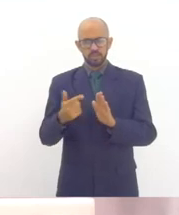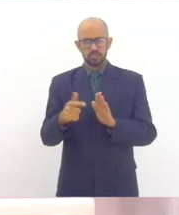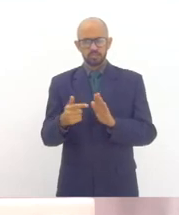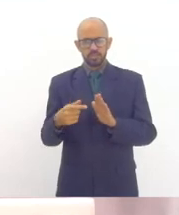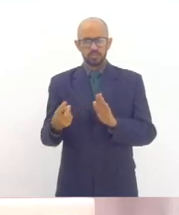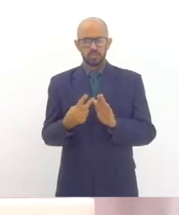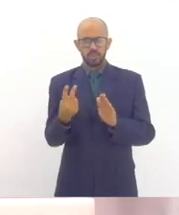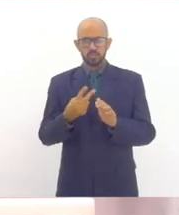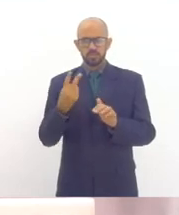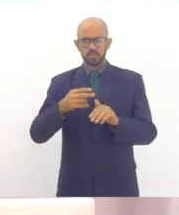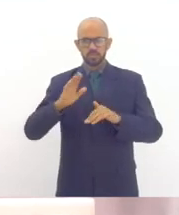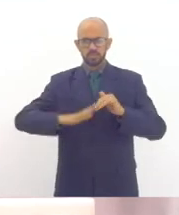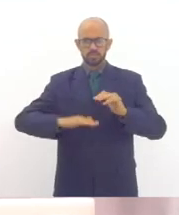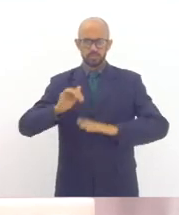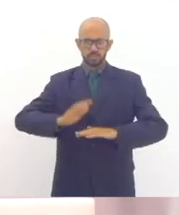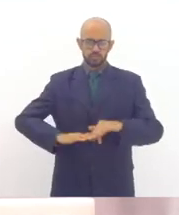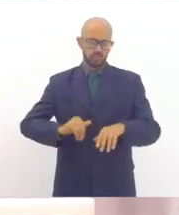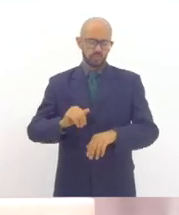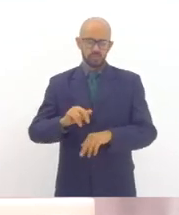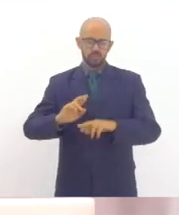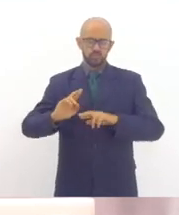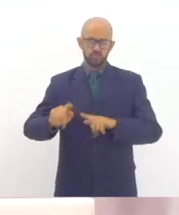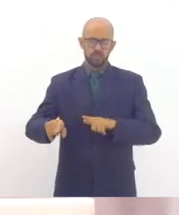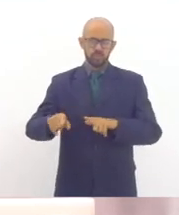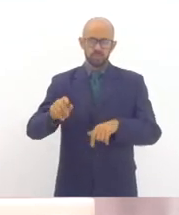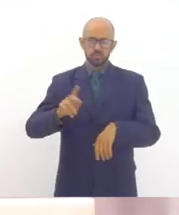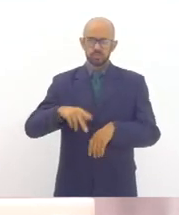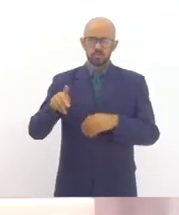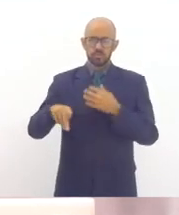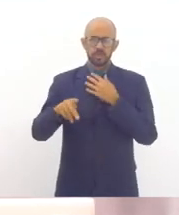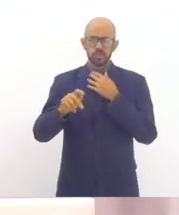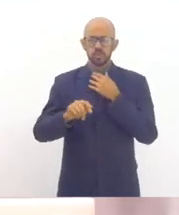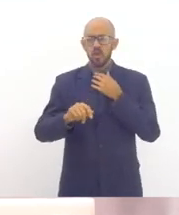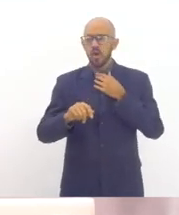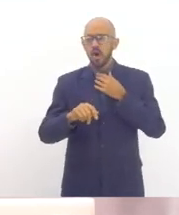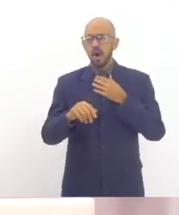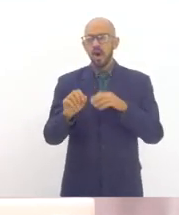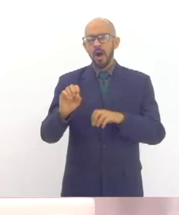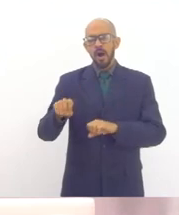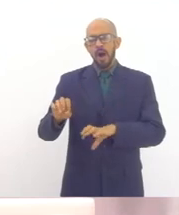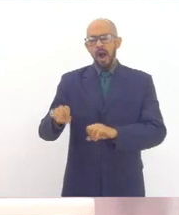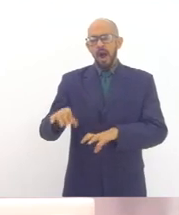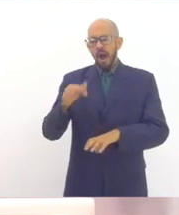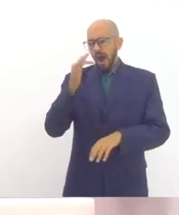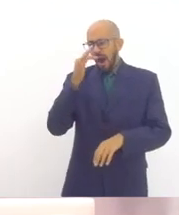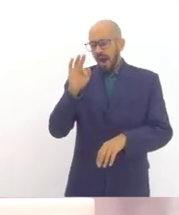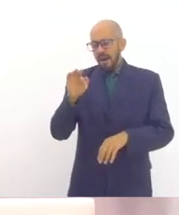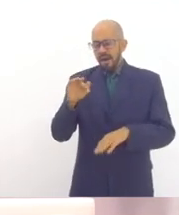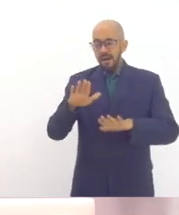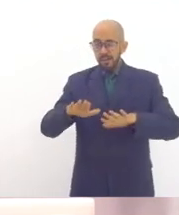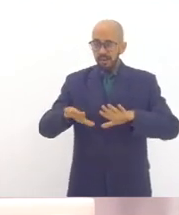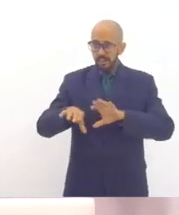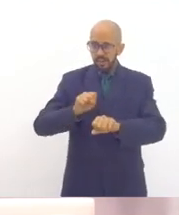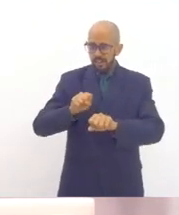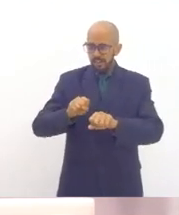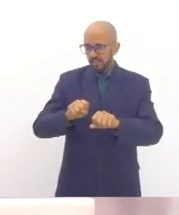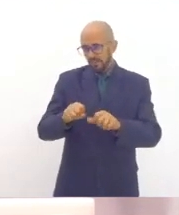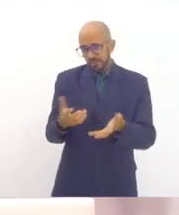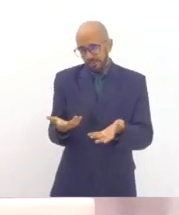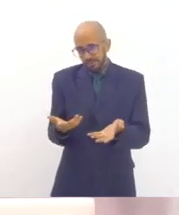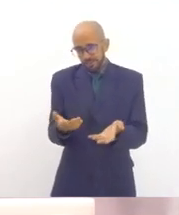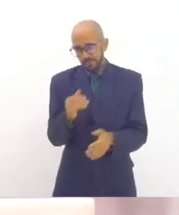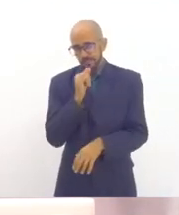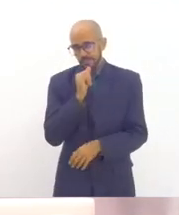do trabalho desse profissional. É diferente um professor que é habilitado para dar francês dando aula de francês de um professor de sociologia ou de